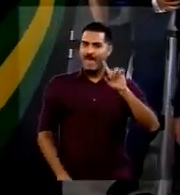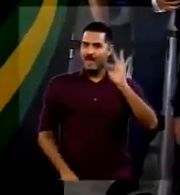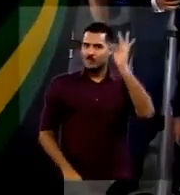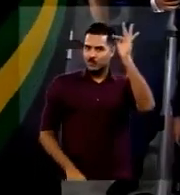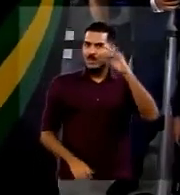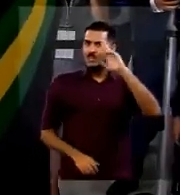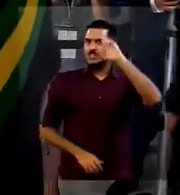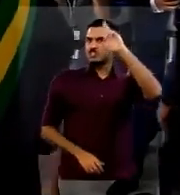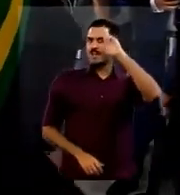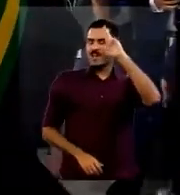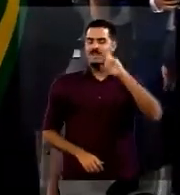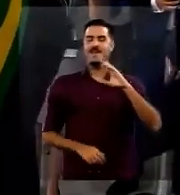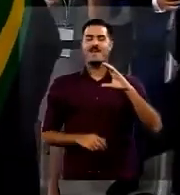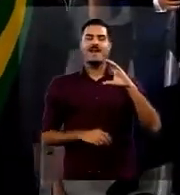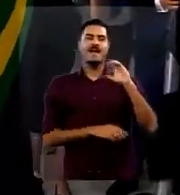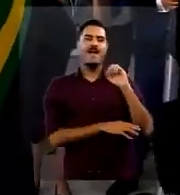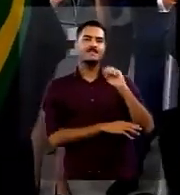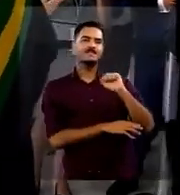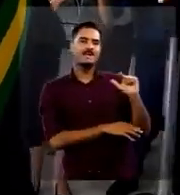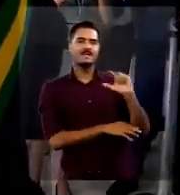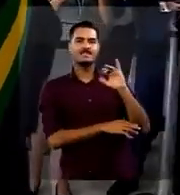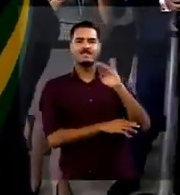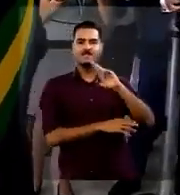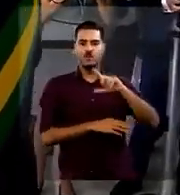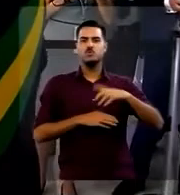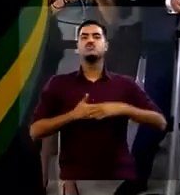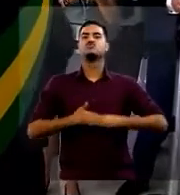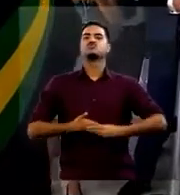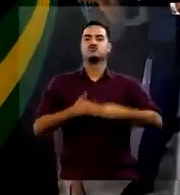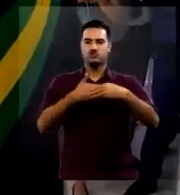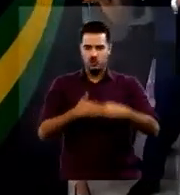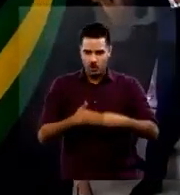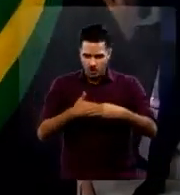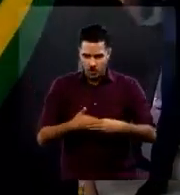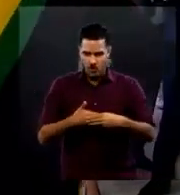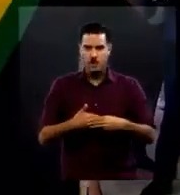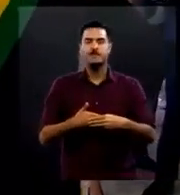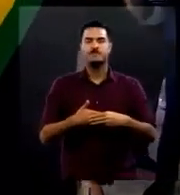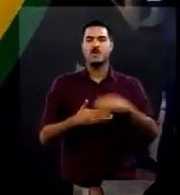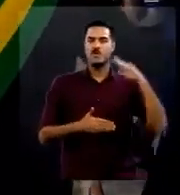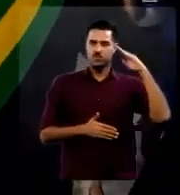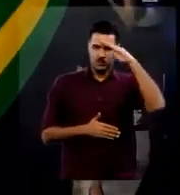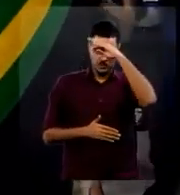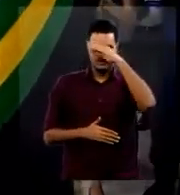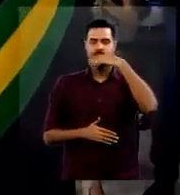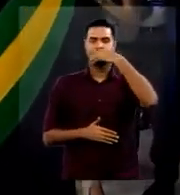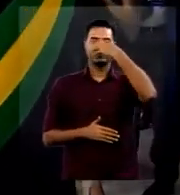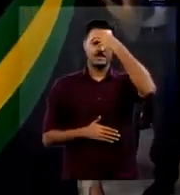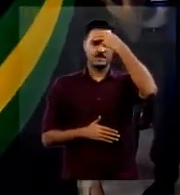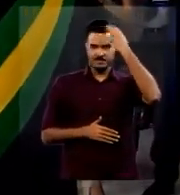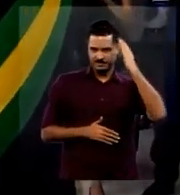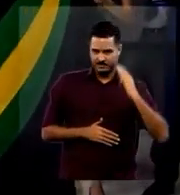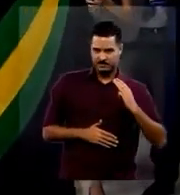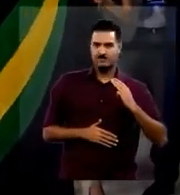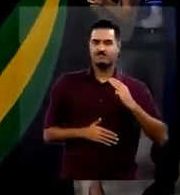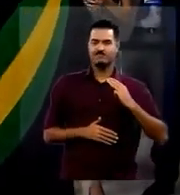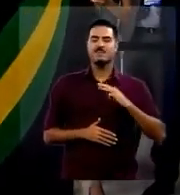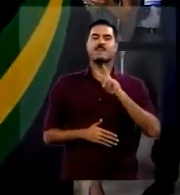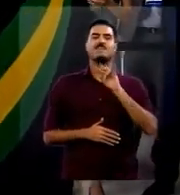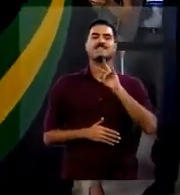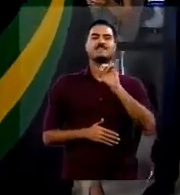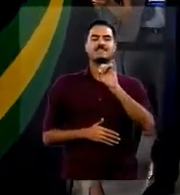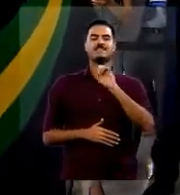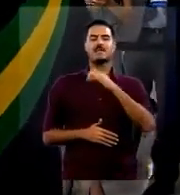ministro-chefe da Casa Civil, cumprimentando então Jair Bolsonaro e a primeira-dama, o vice Hamilton Mourão e a esposa Paula